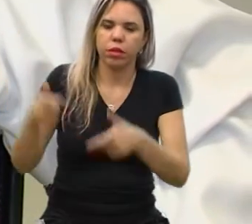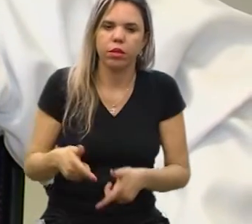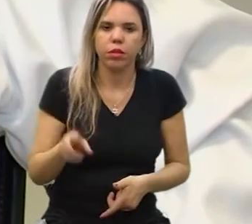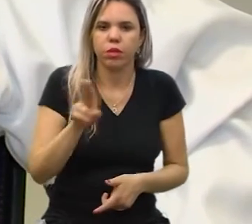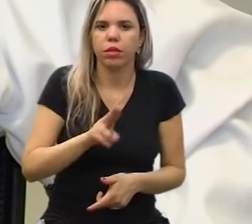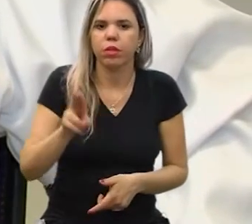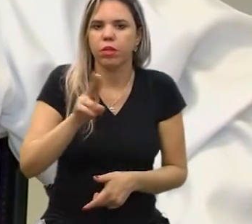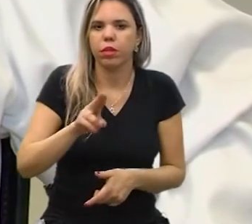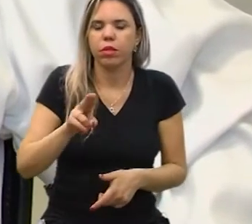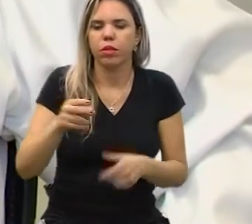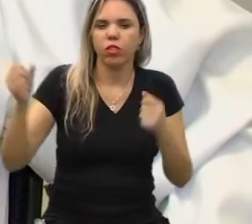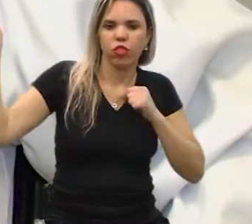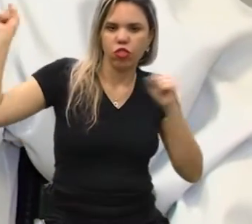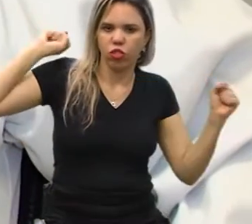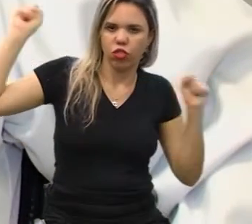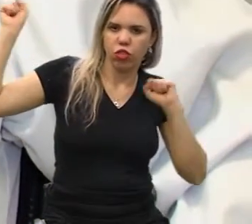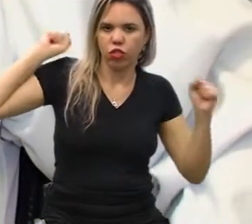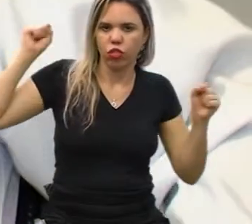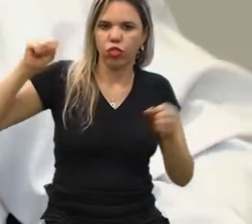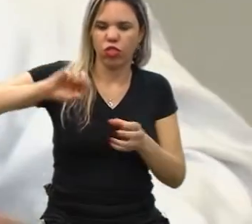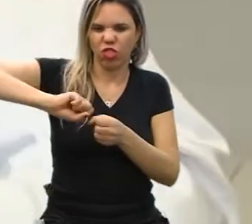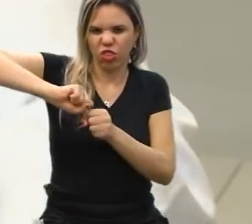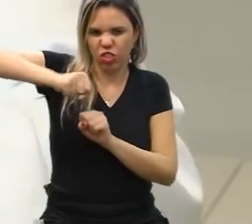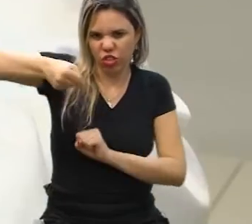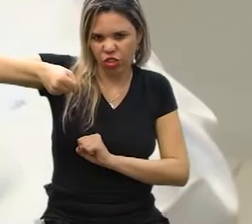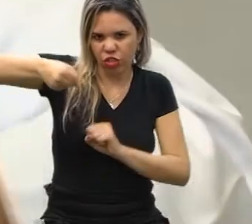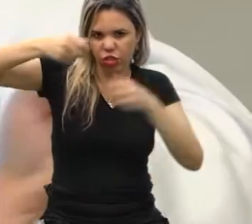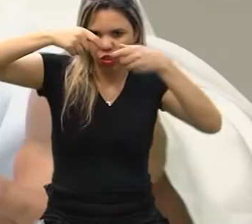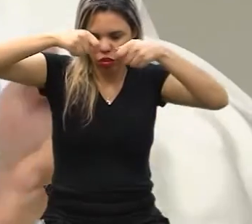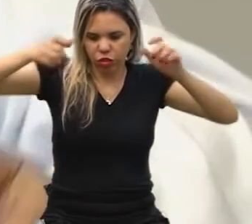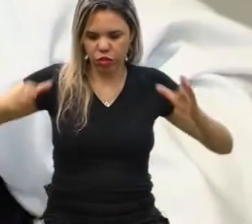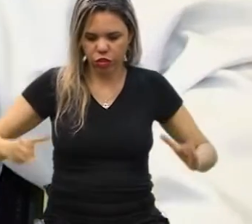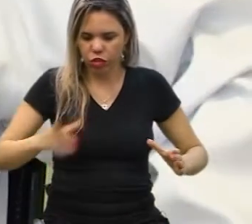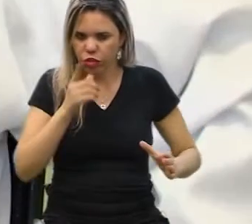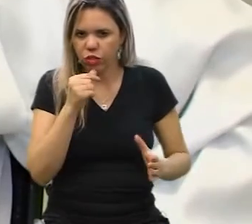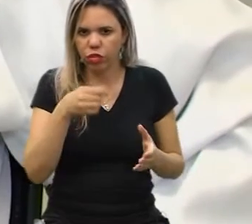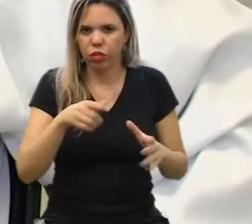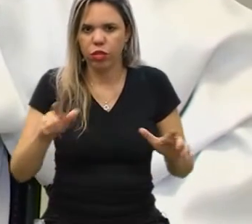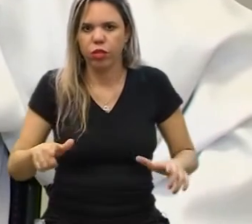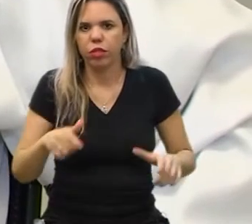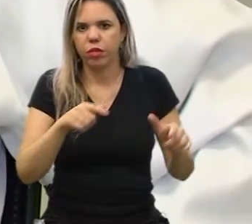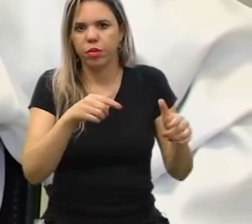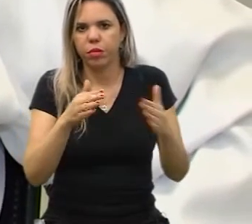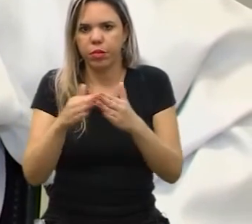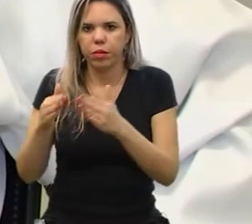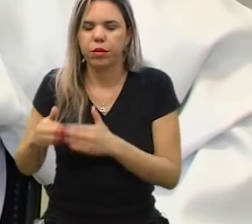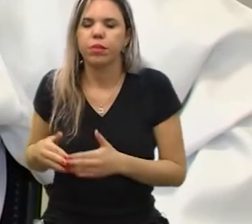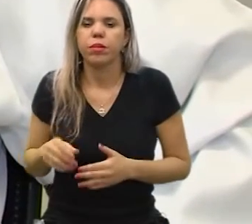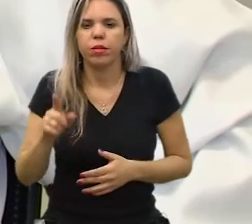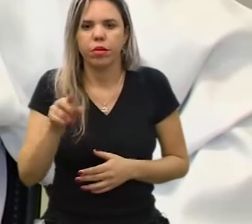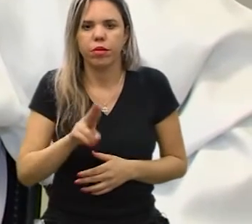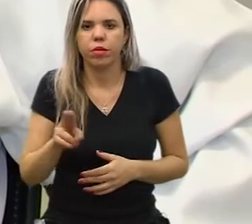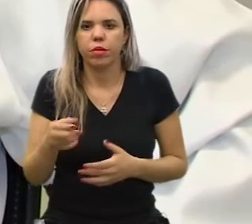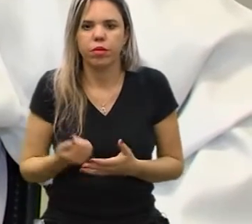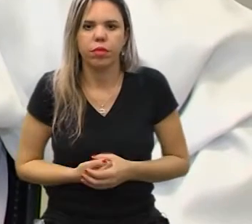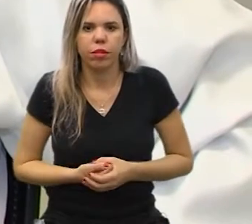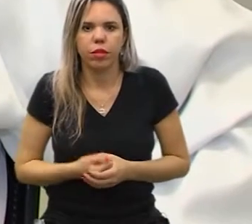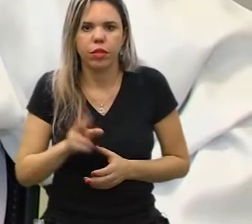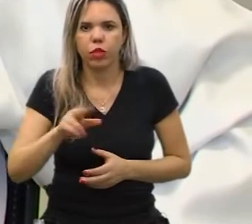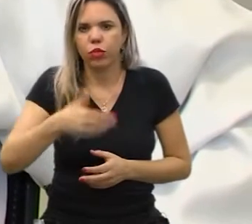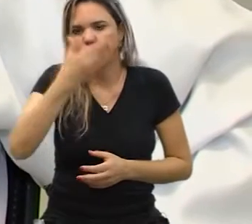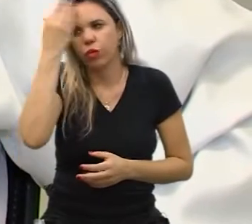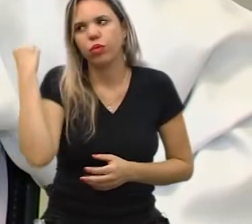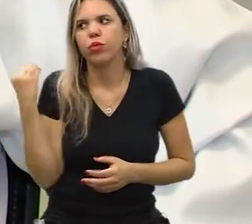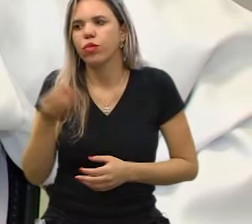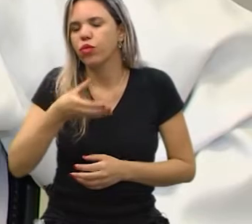como utilizar a toalha molhada e bacias com água nos cômodos, são úteis, mas nunca